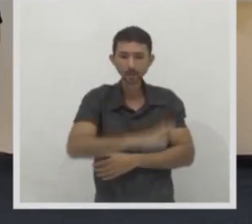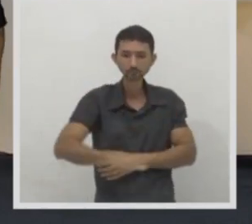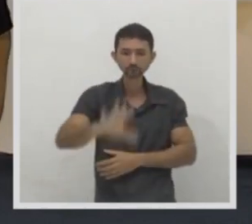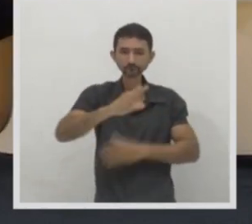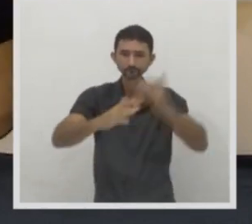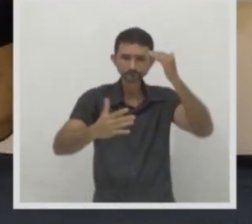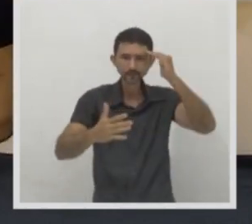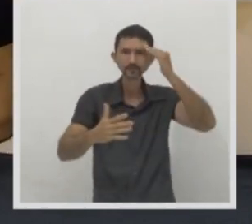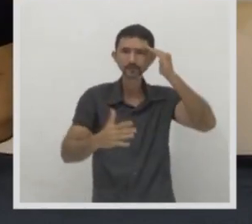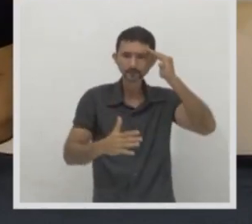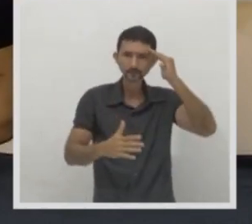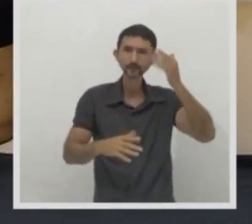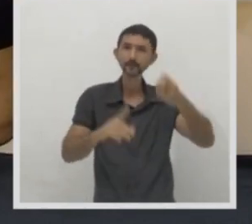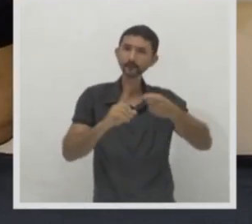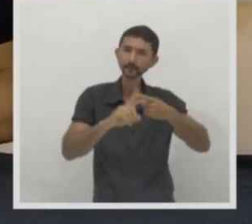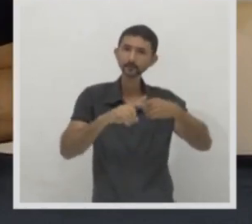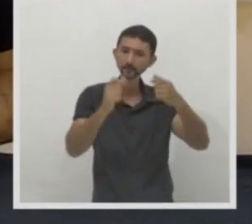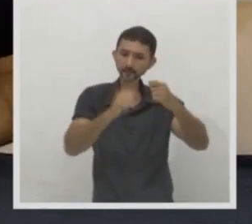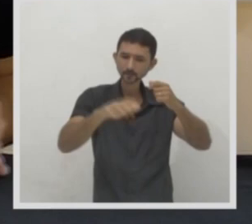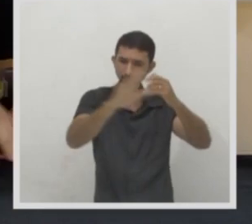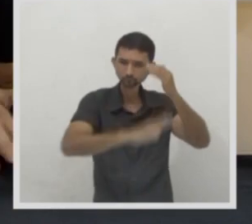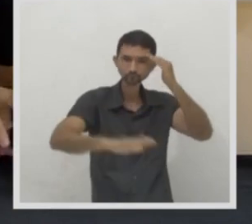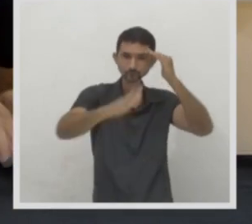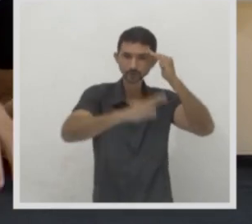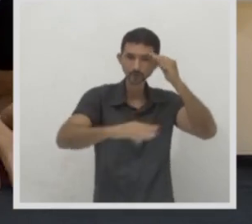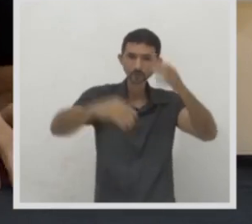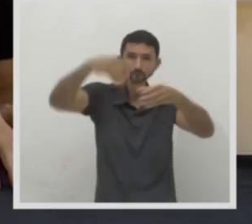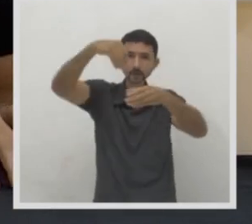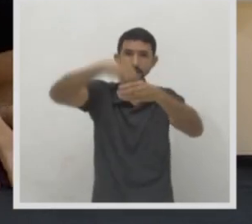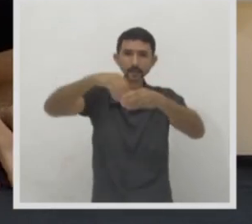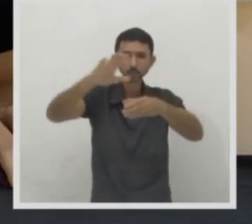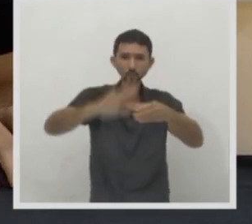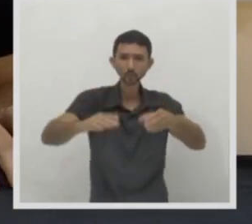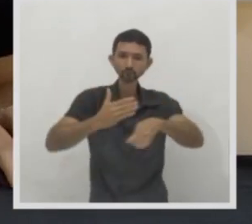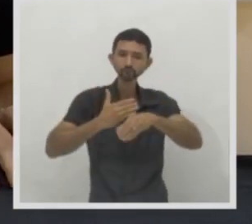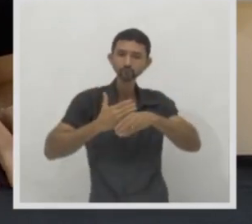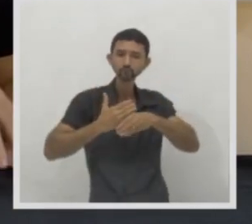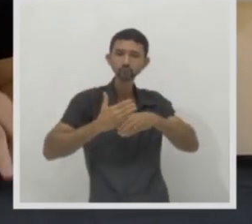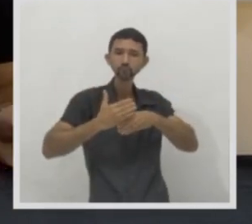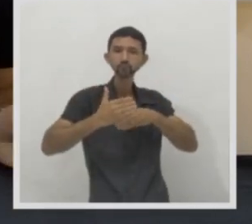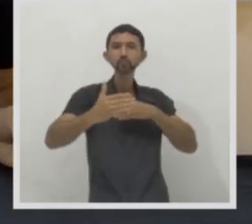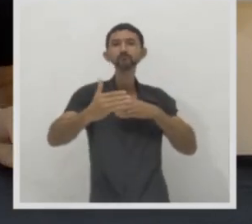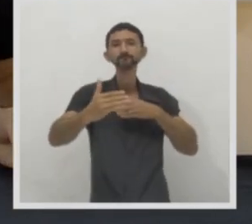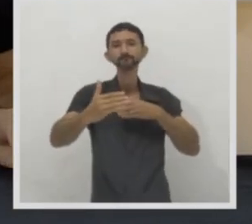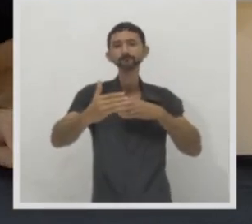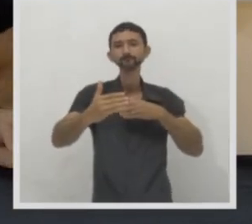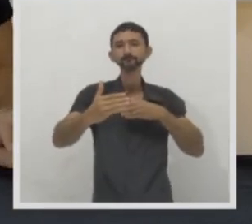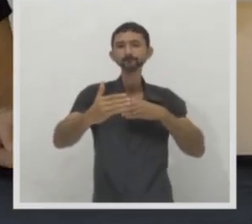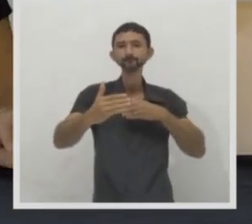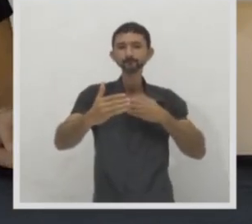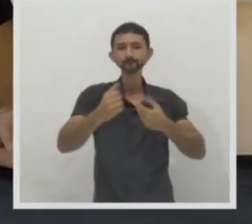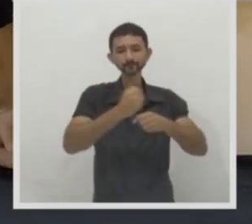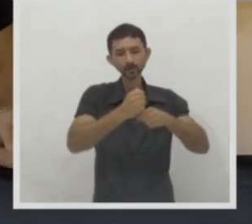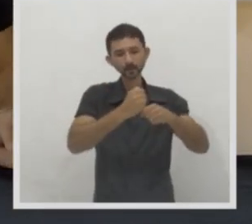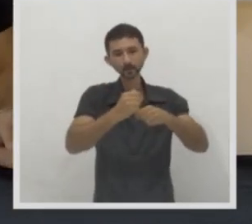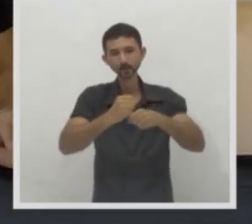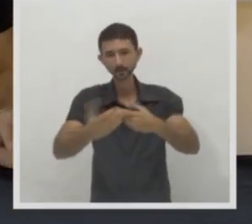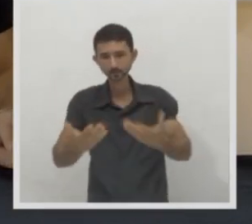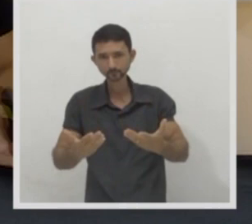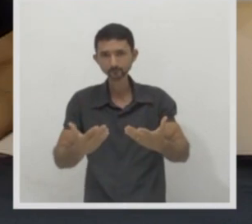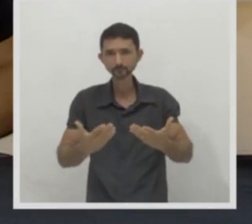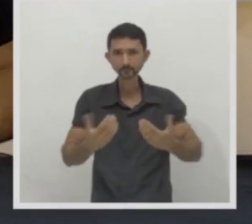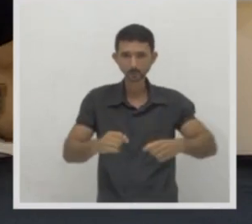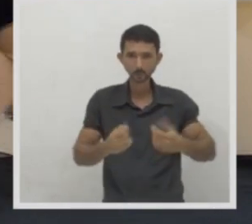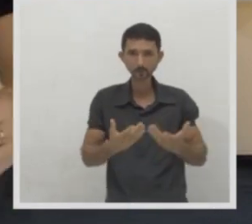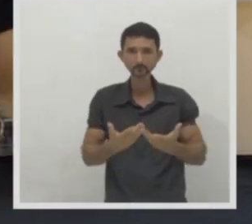é também entender o espaço dentro do tempo, né? E foi isso exatamente que nós fizemos hoje, tá?